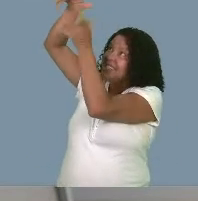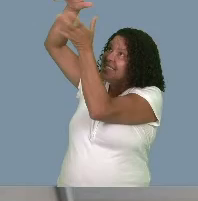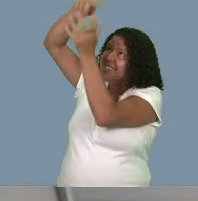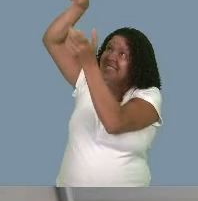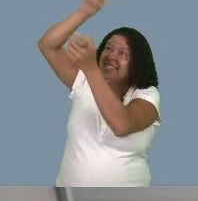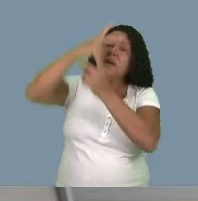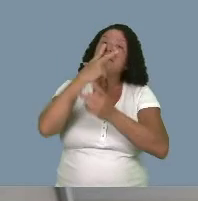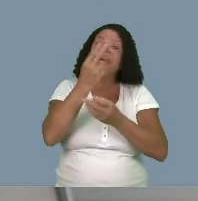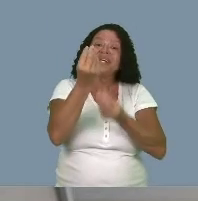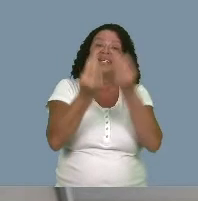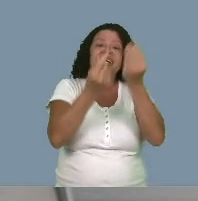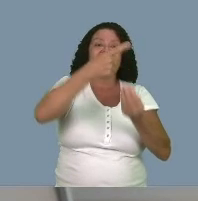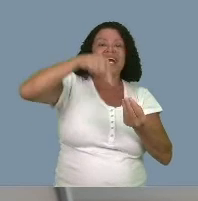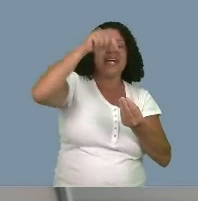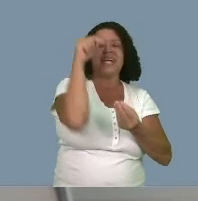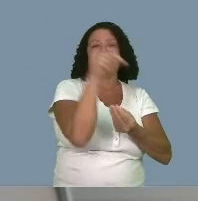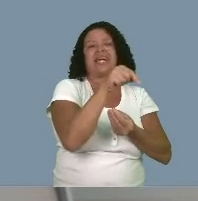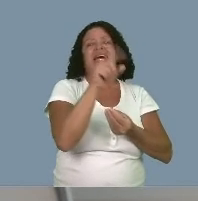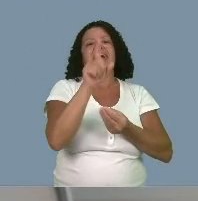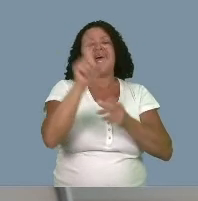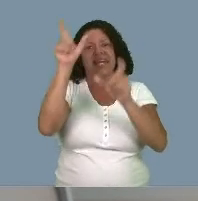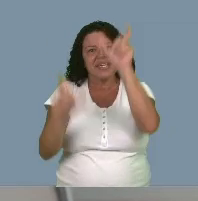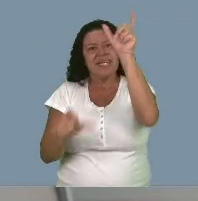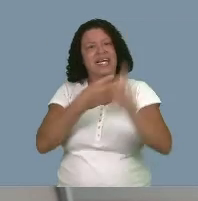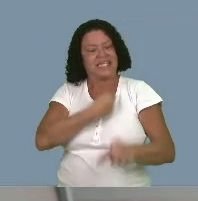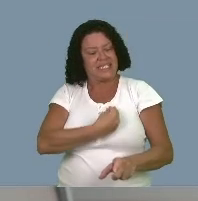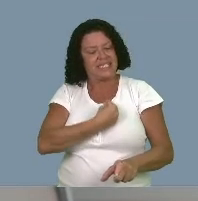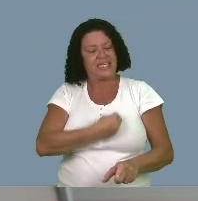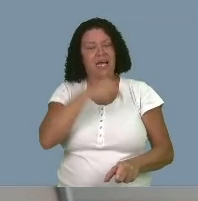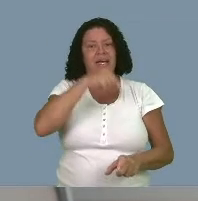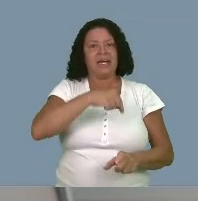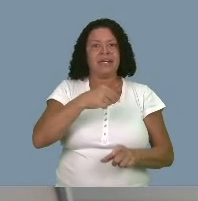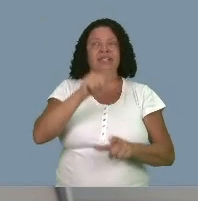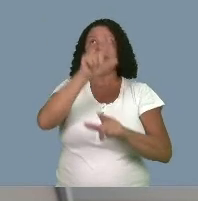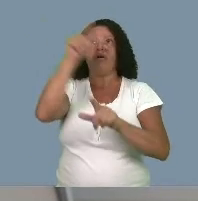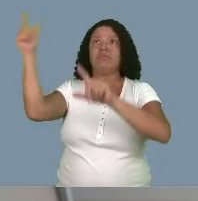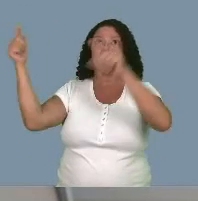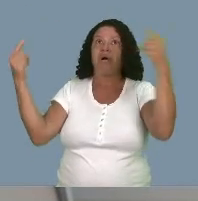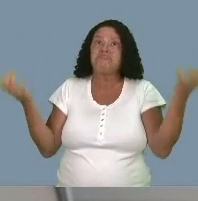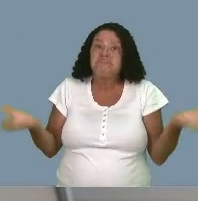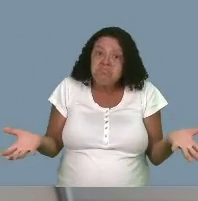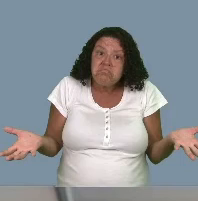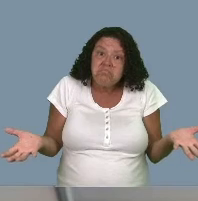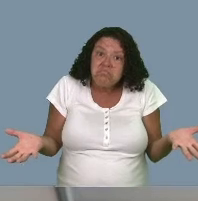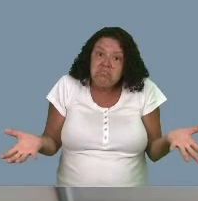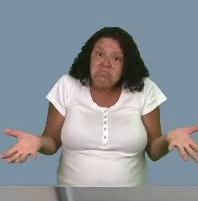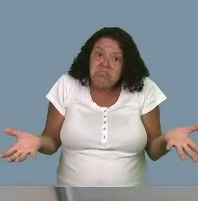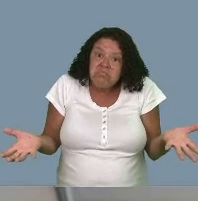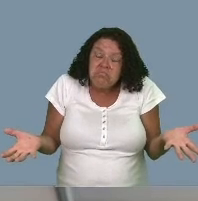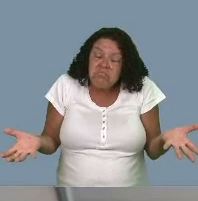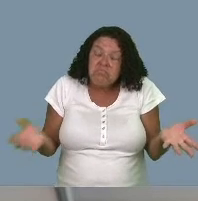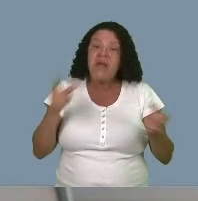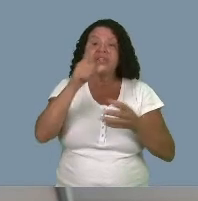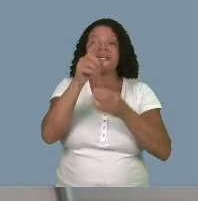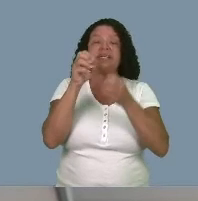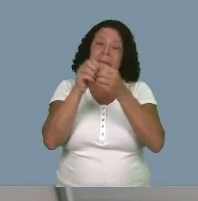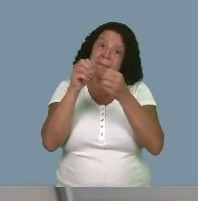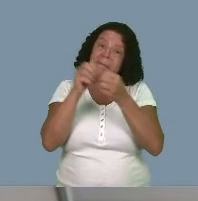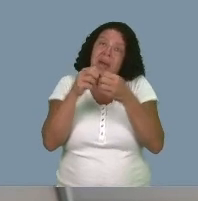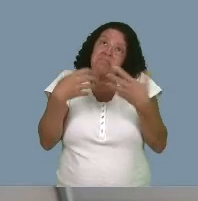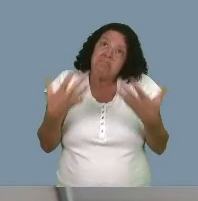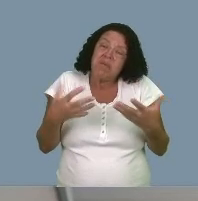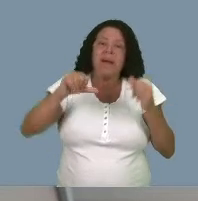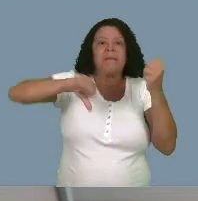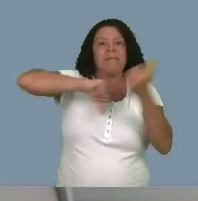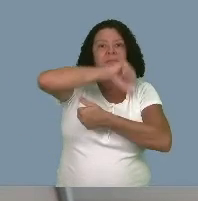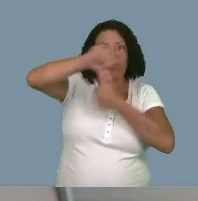para essa descoberta de seres existentes em outros planetas, mas eu acho que a gente está cada vez mais próximo disso, né? E a